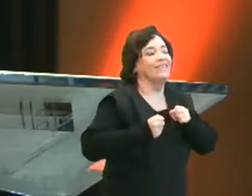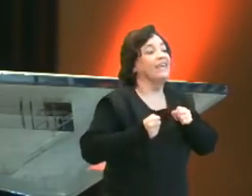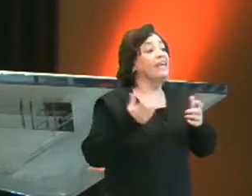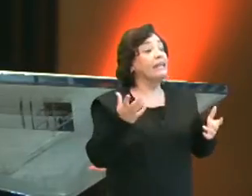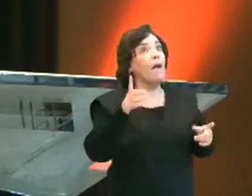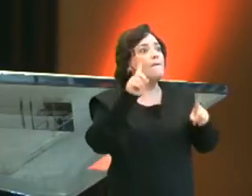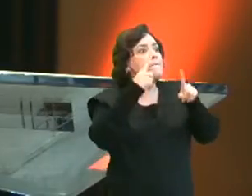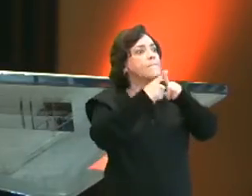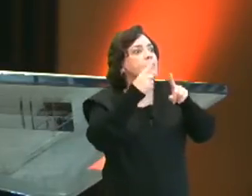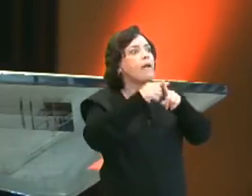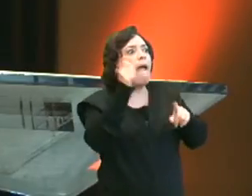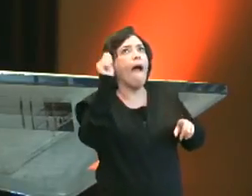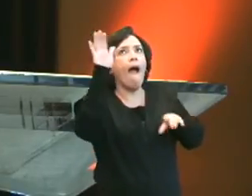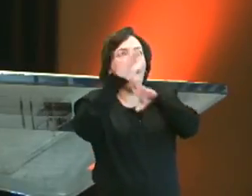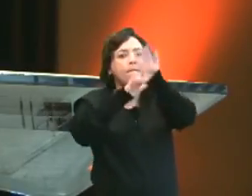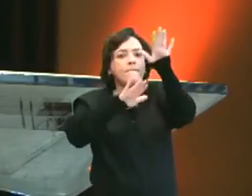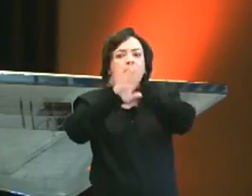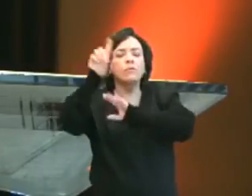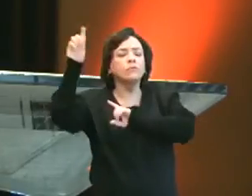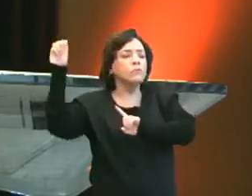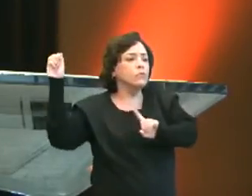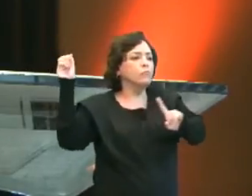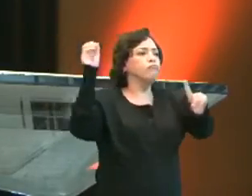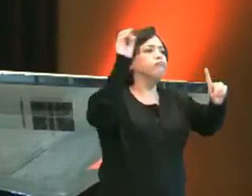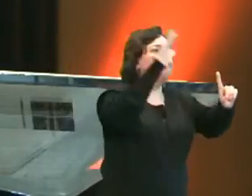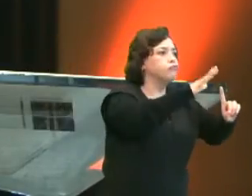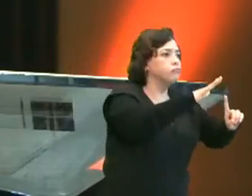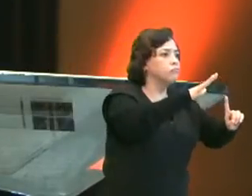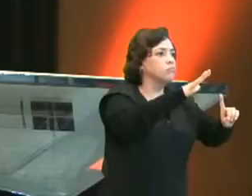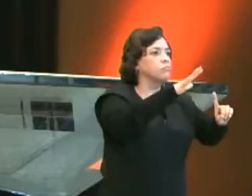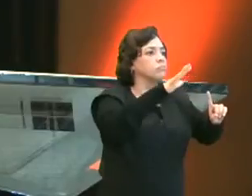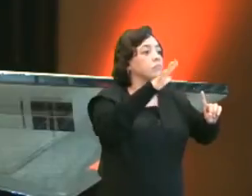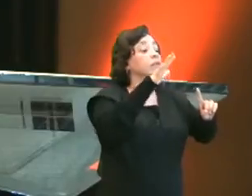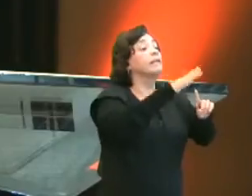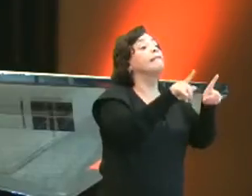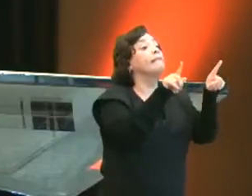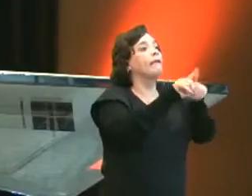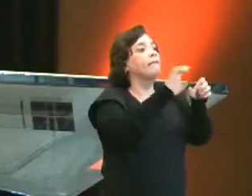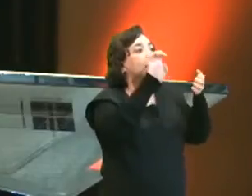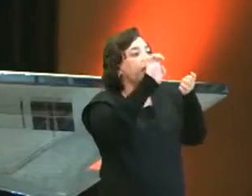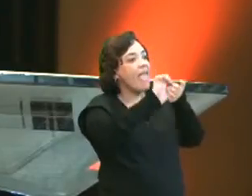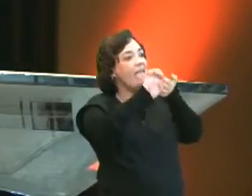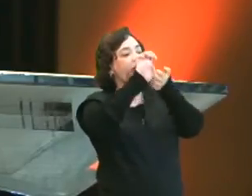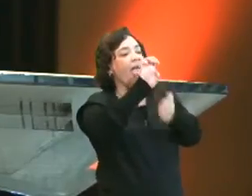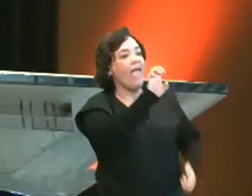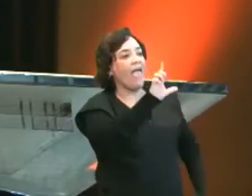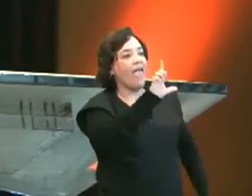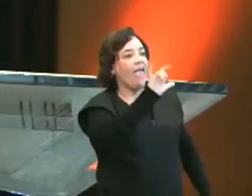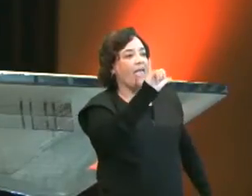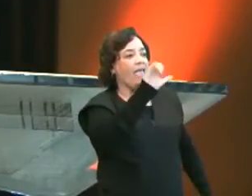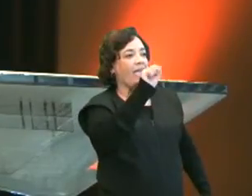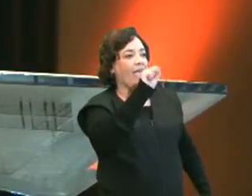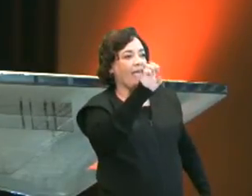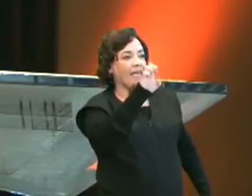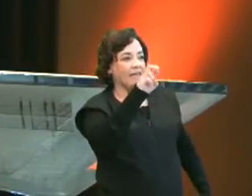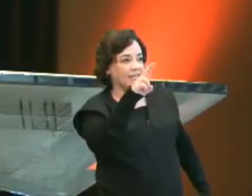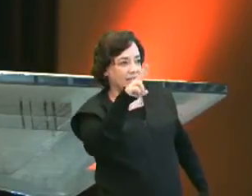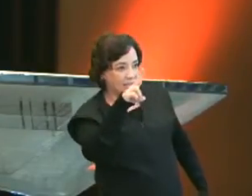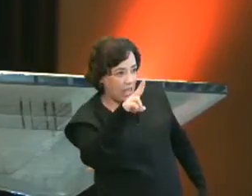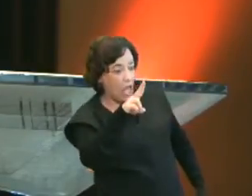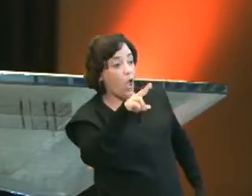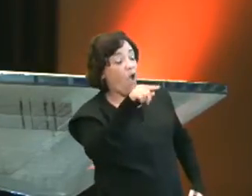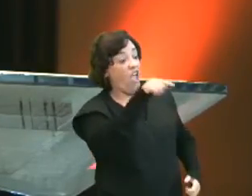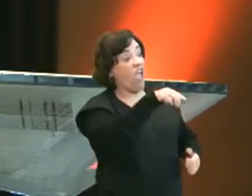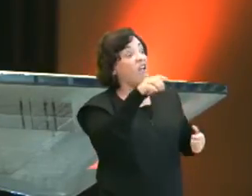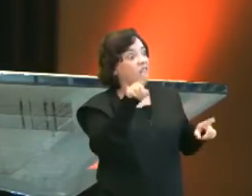Senhor veio sobre Eliseu, e ele começa a profetizar: cavem cisternas, porque amanhã